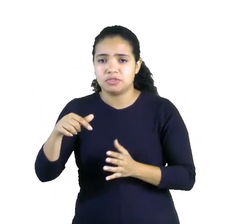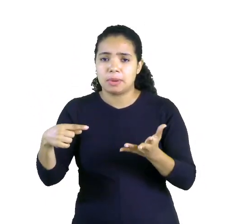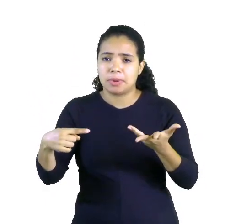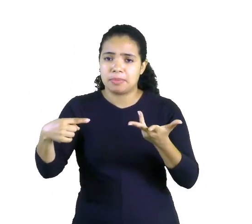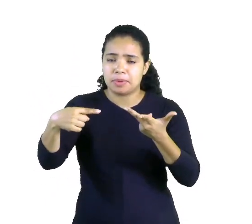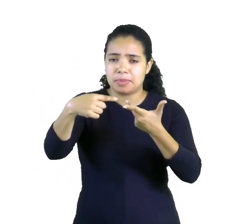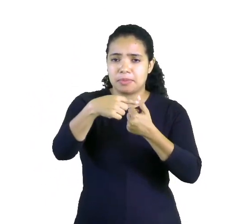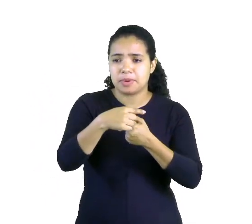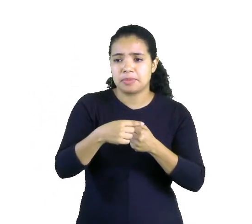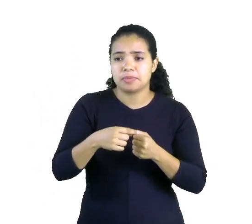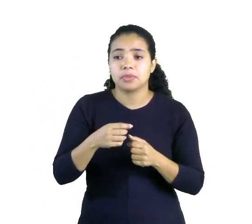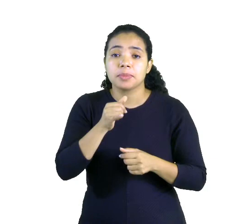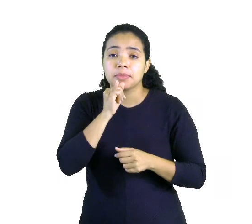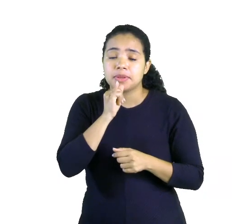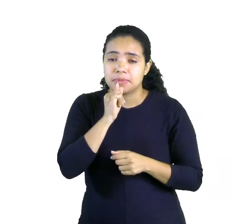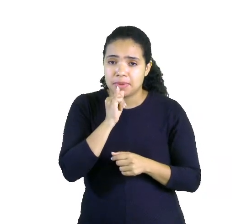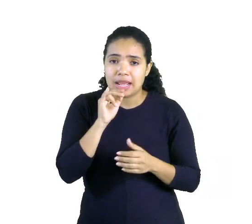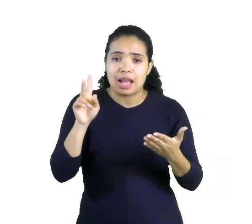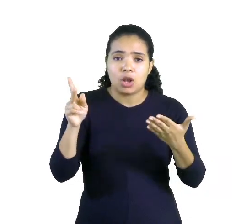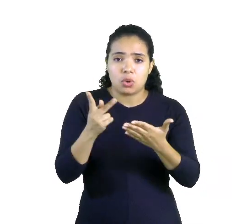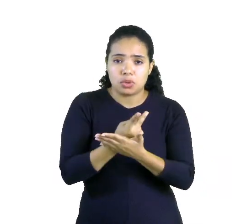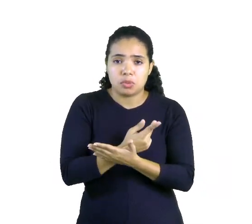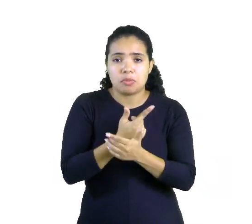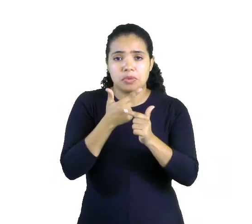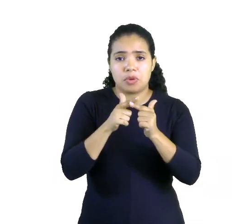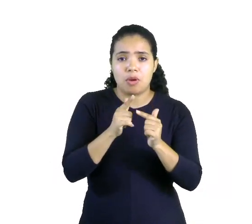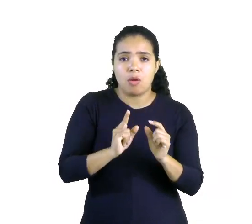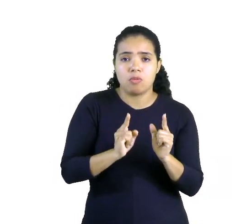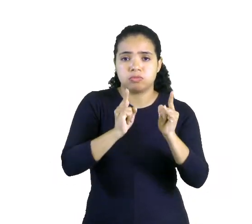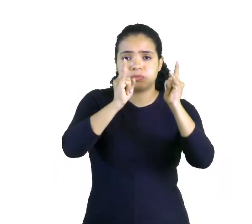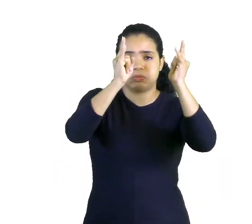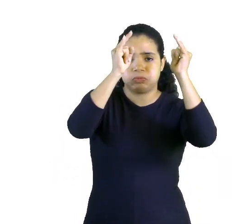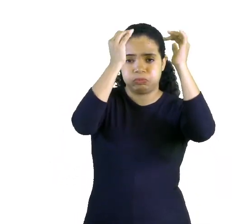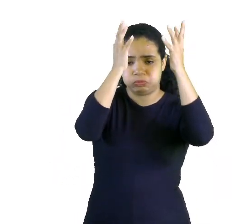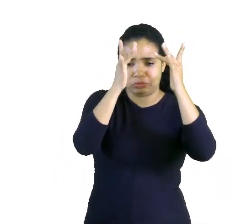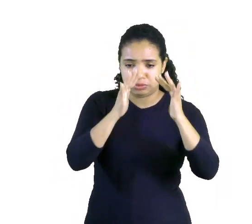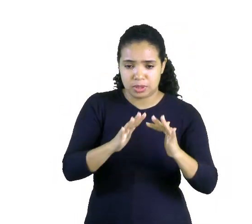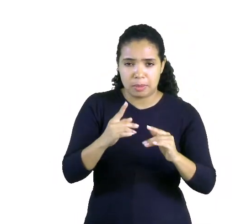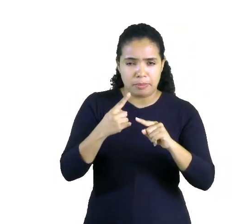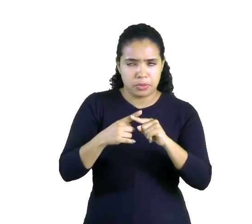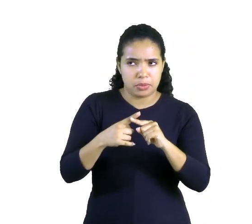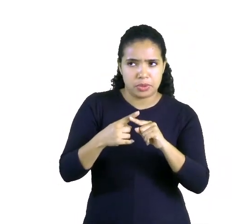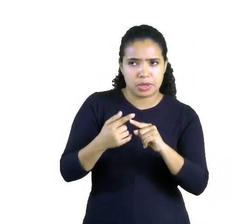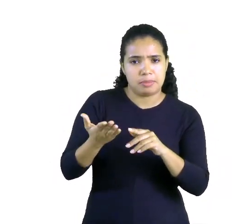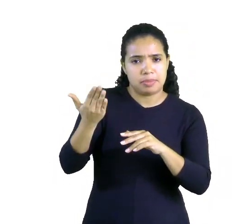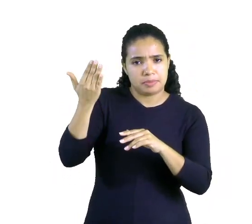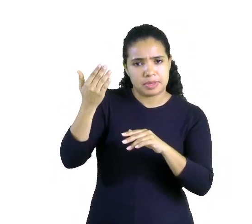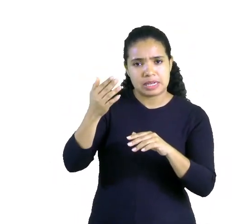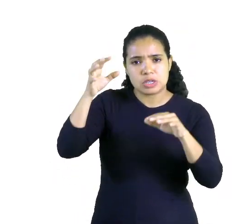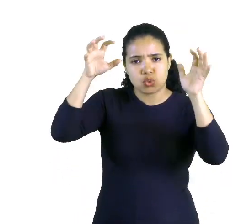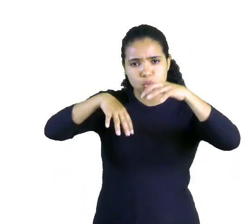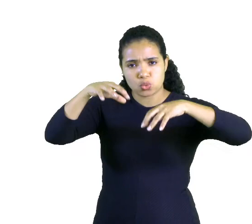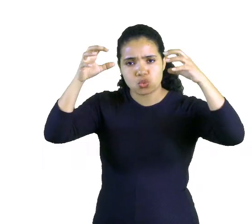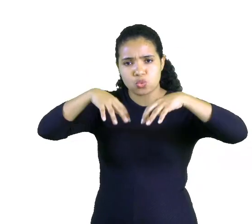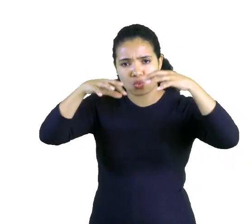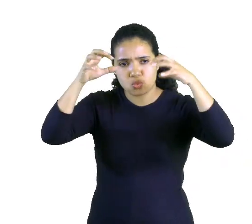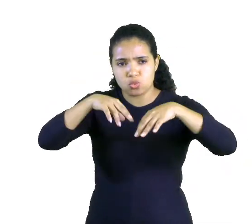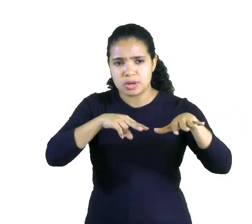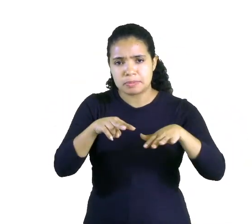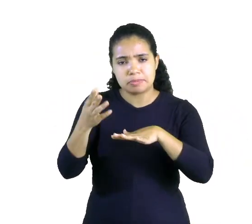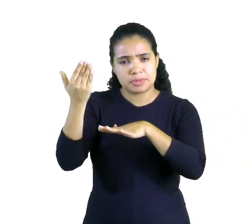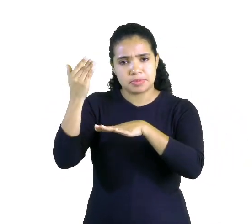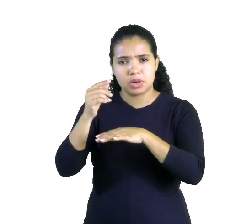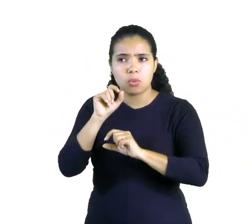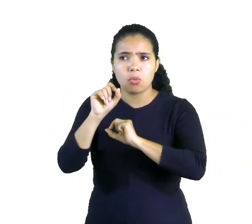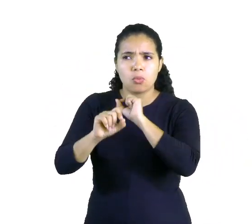Exemplo, o acidente ocorreu porque caiu uma forte chuva no Rio no final da semana. Qual o efeito de